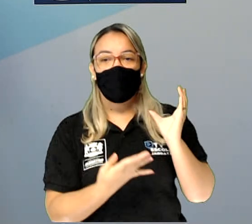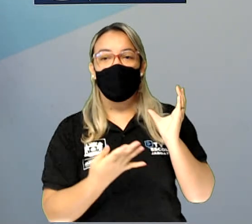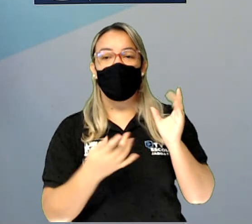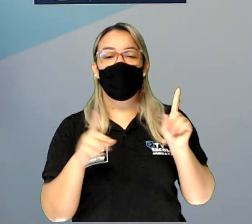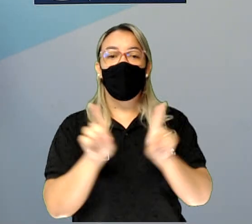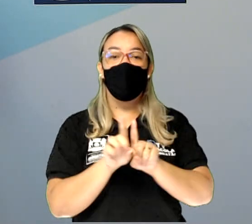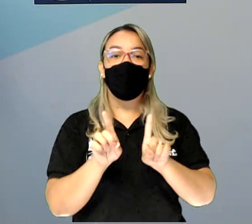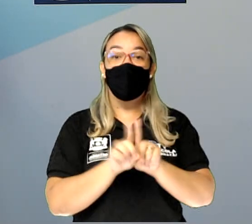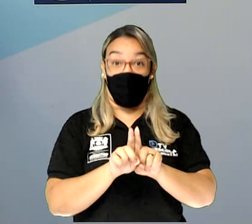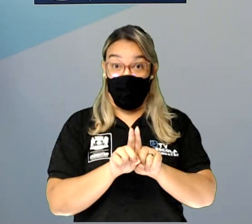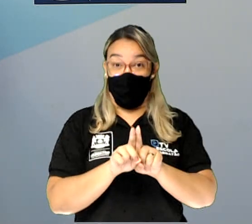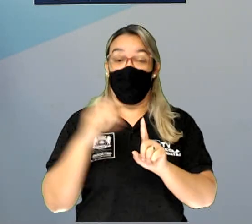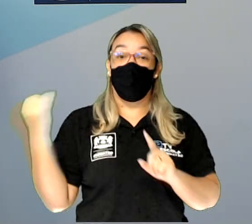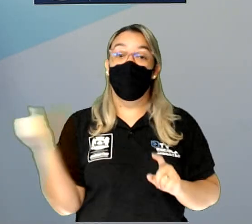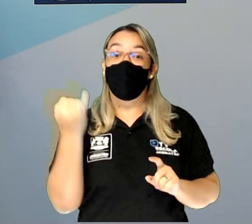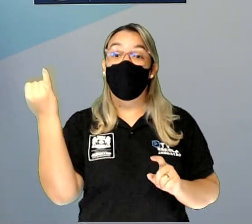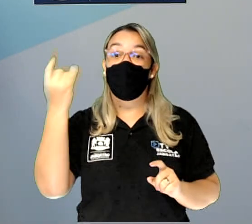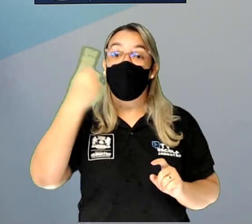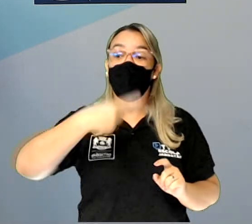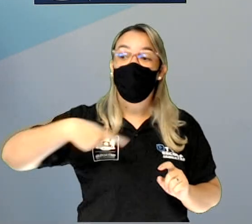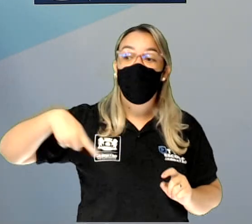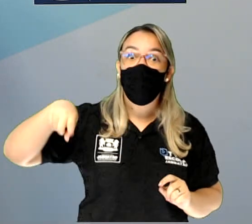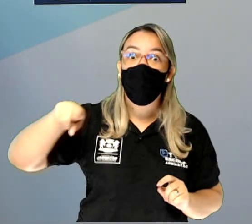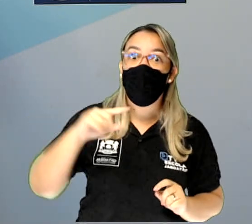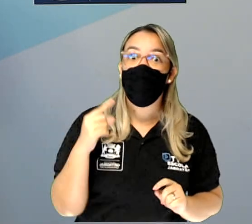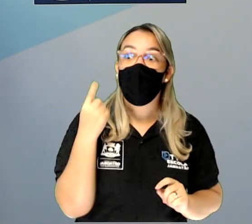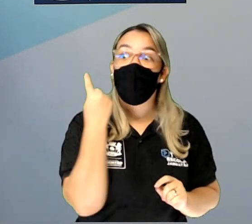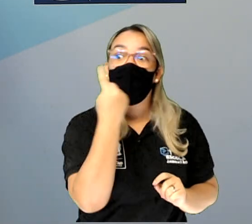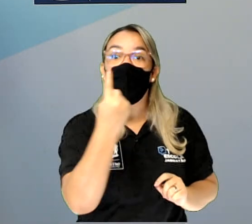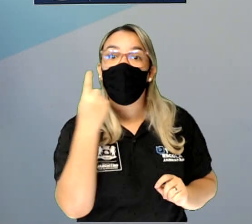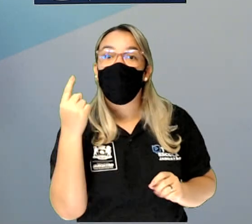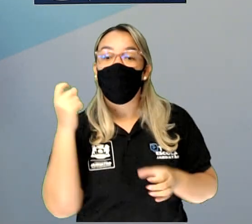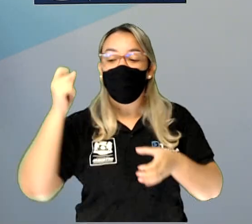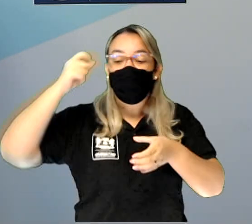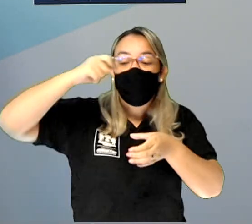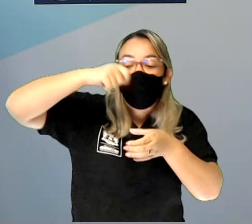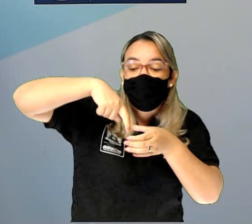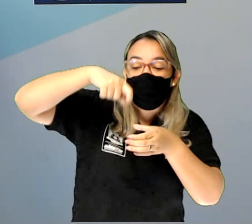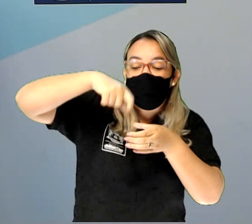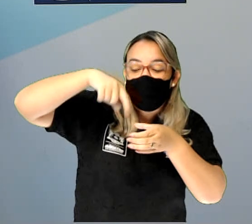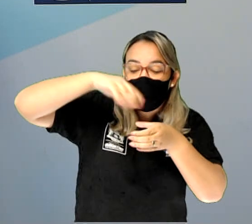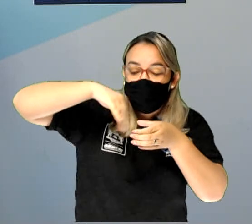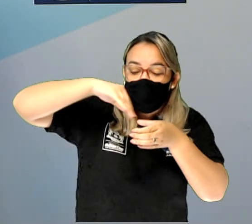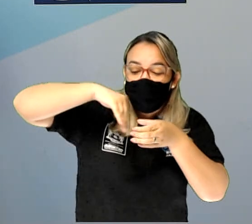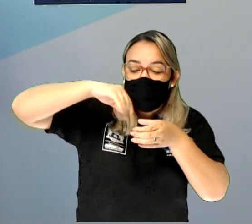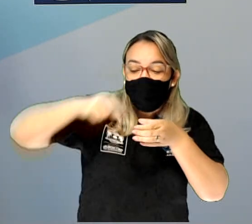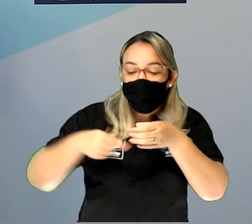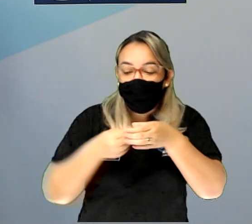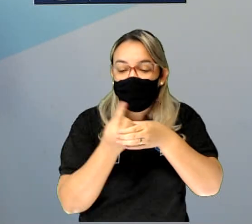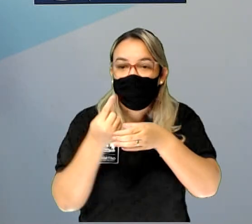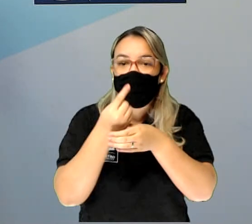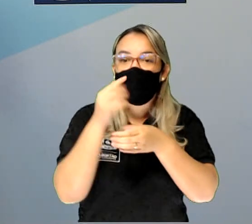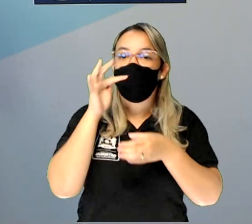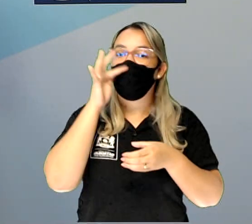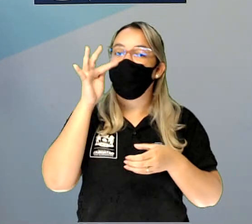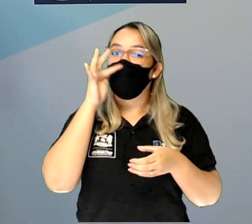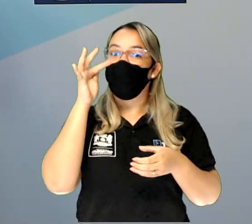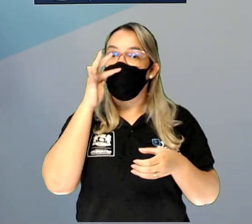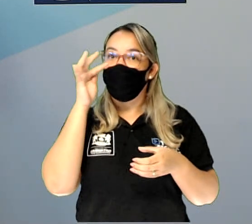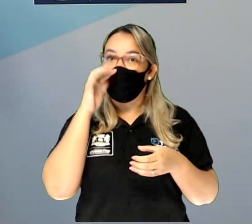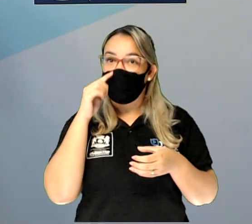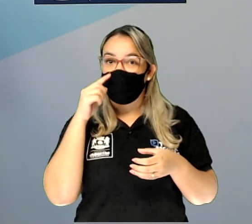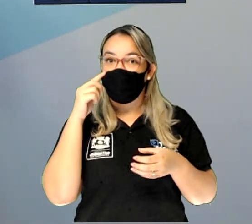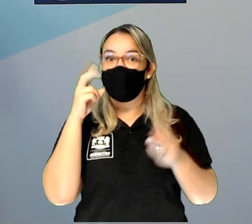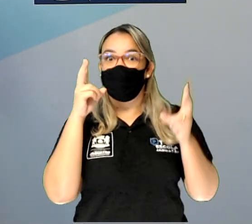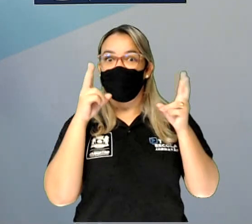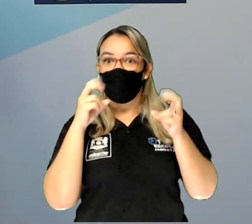trouxe um fato importante: se todo mundo plantasse uma florzinha ou cultivasse uma florzinha, veja quantos